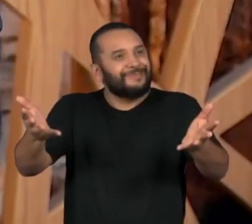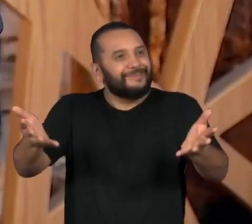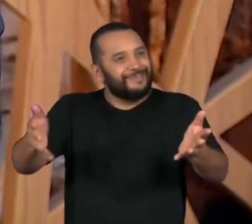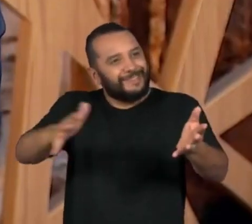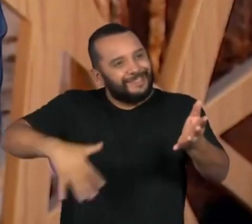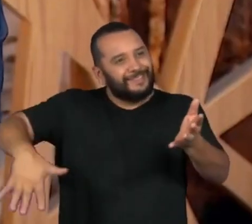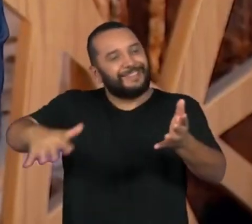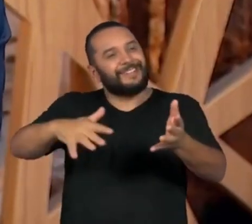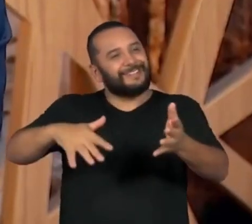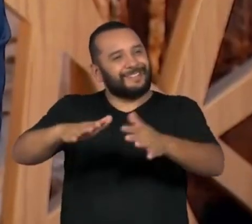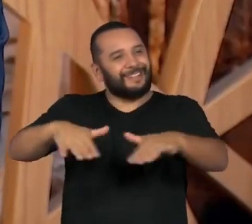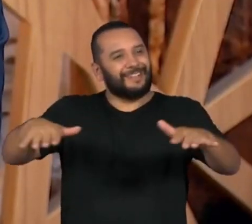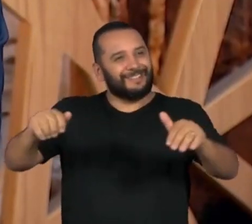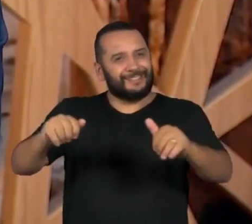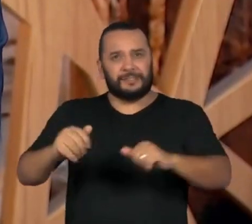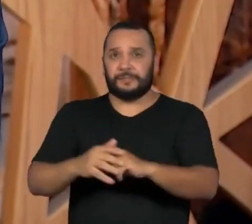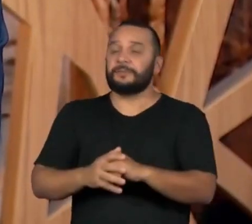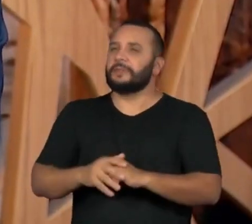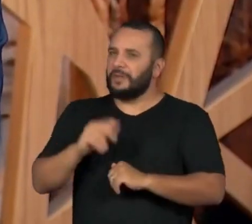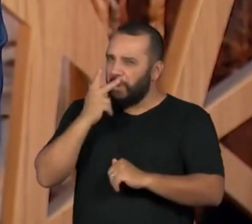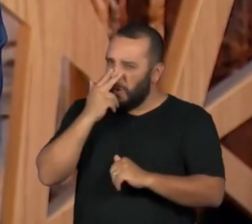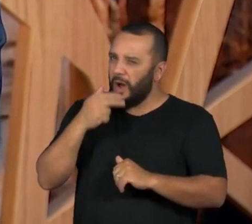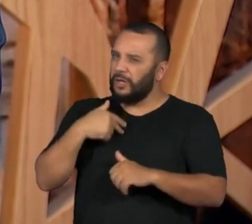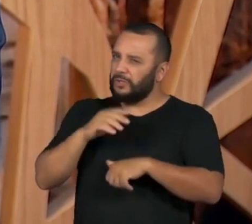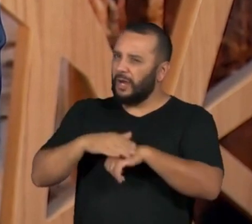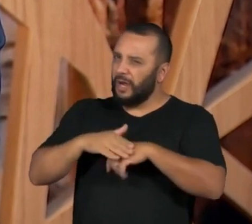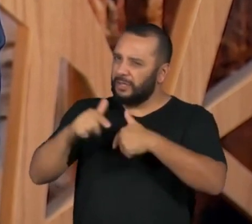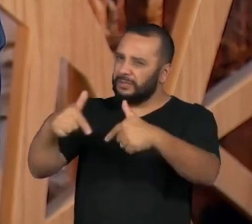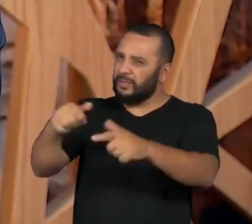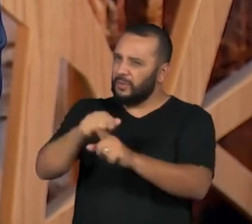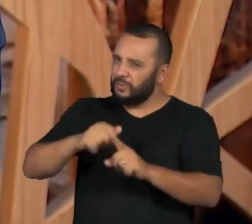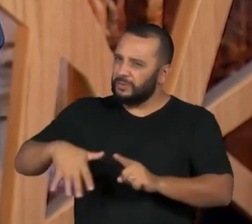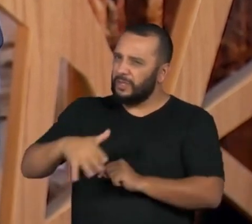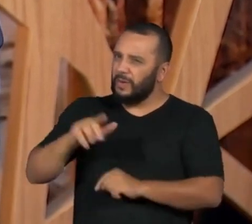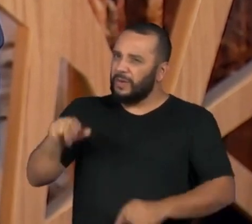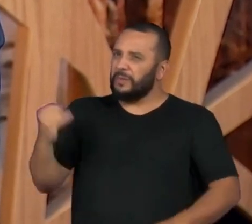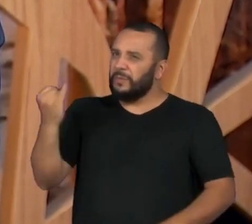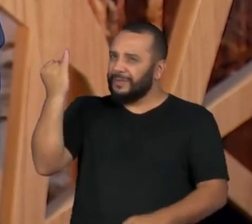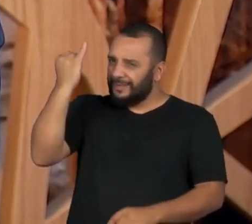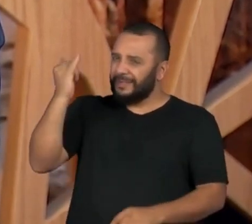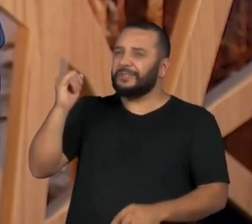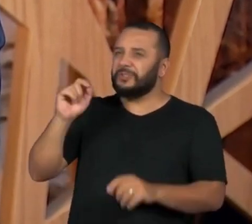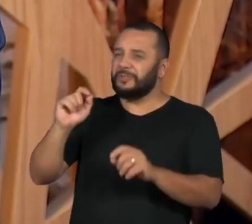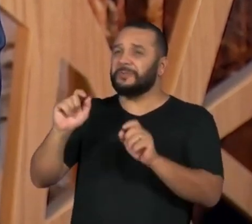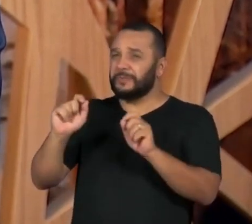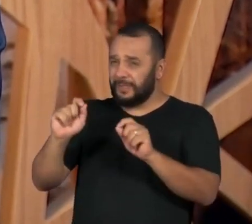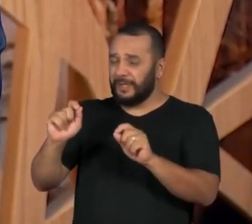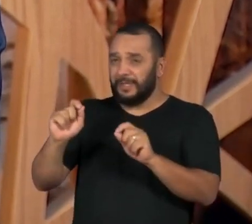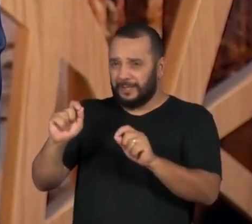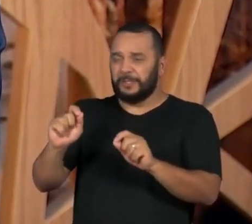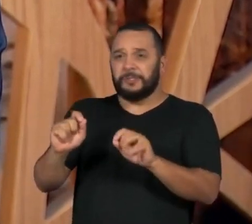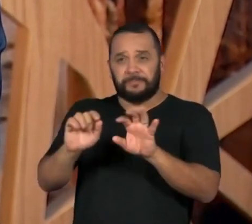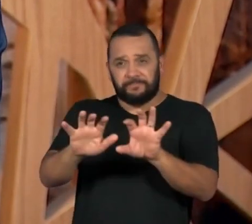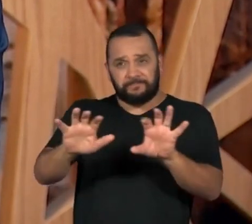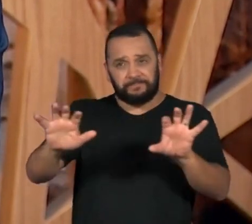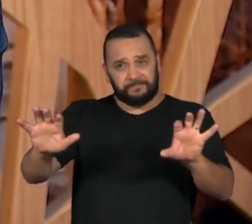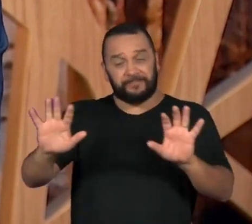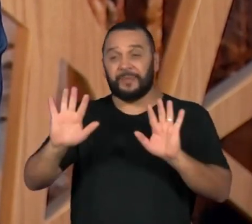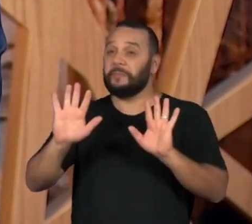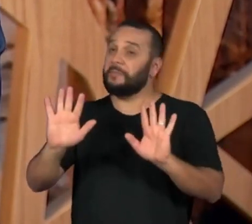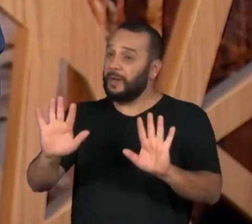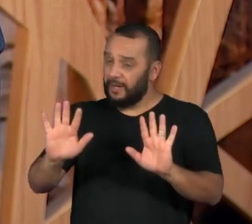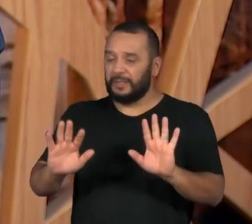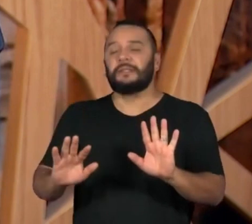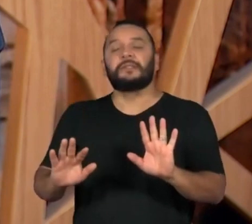acho as iniciativas sociais elas são importantes para inspirar mas elas não podem substituir o papel